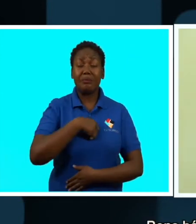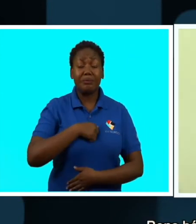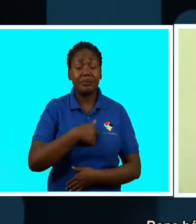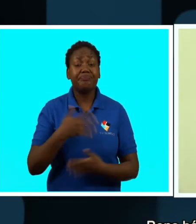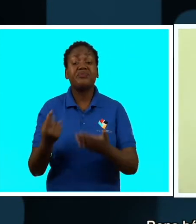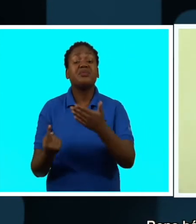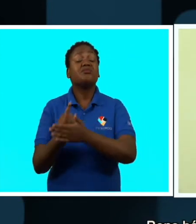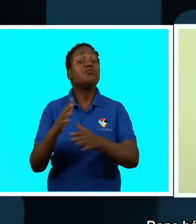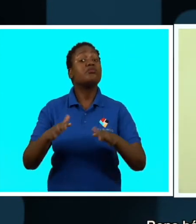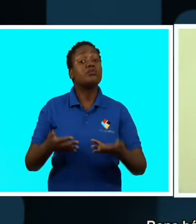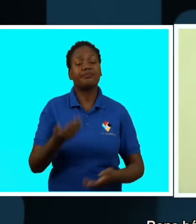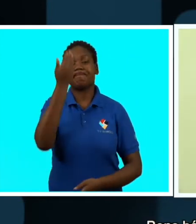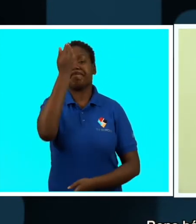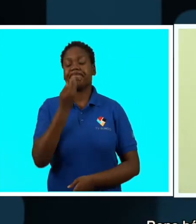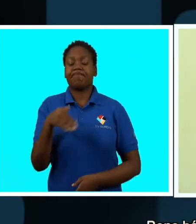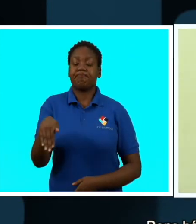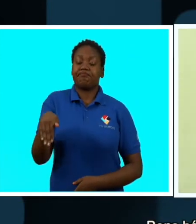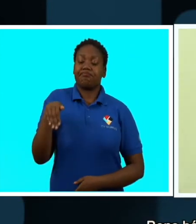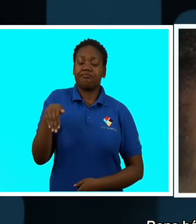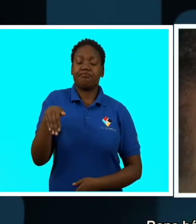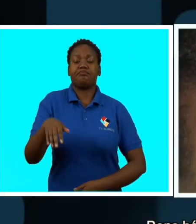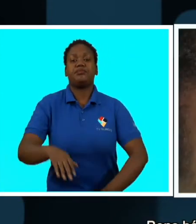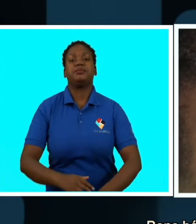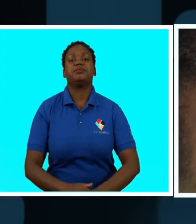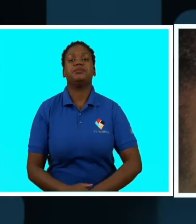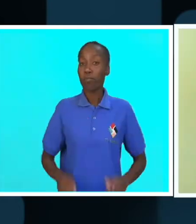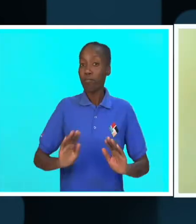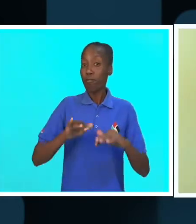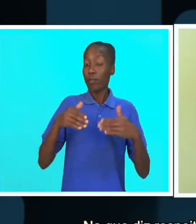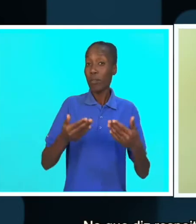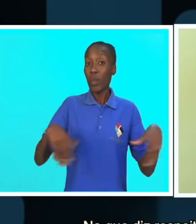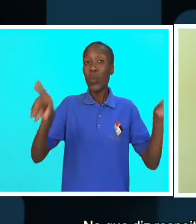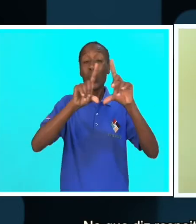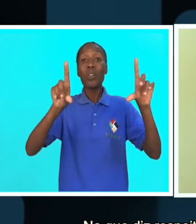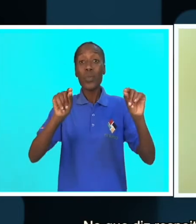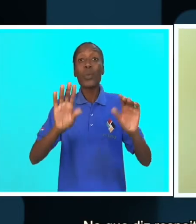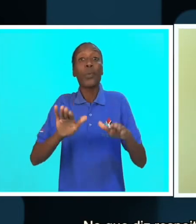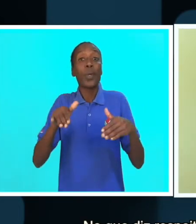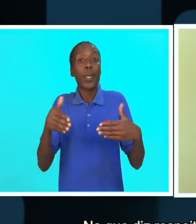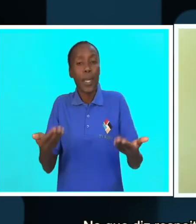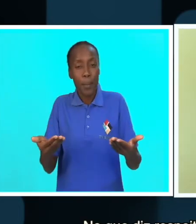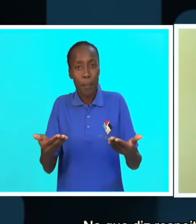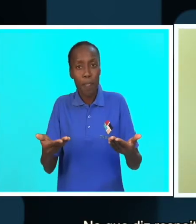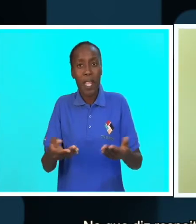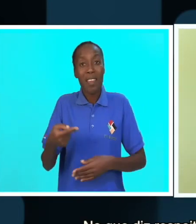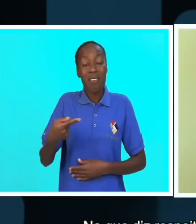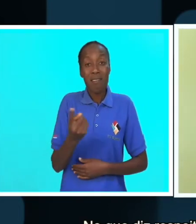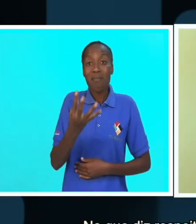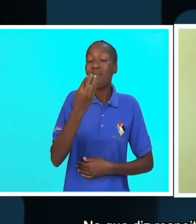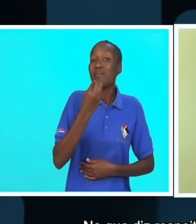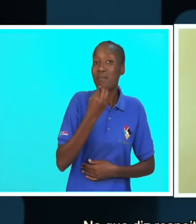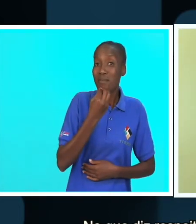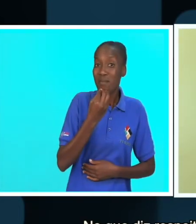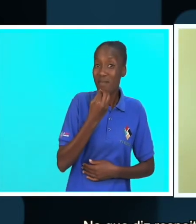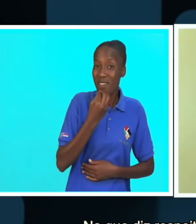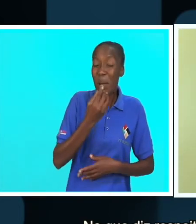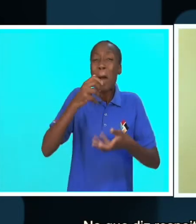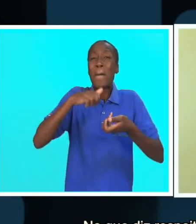alimentares são aconselháveis a pessoas hipertensas. No que diz respeito aos alimentos, eles não estão